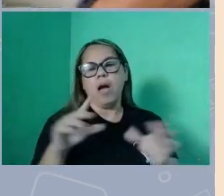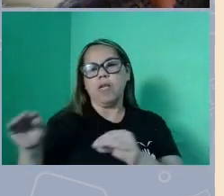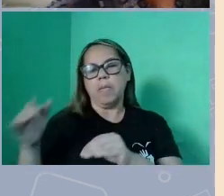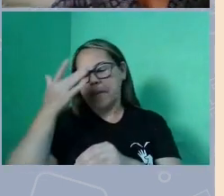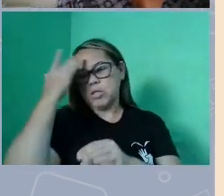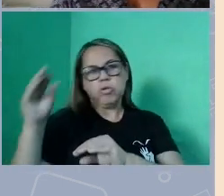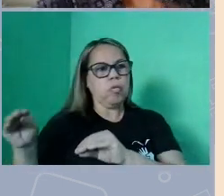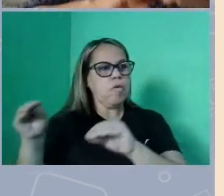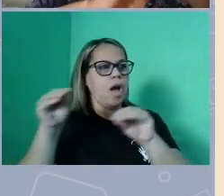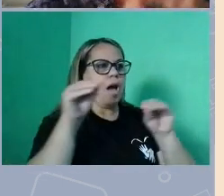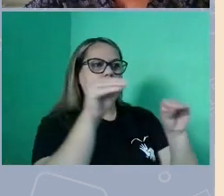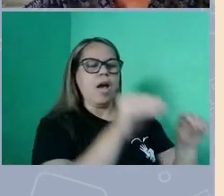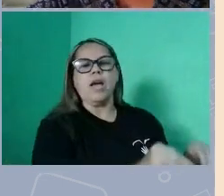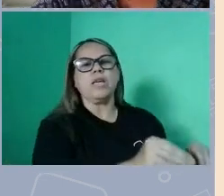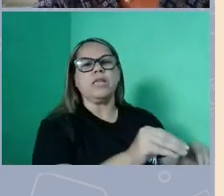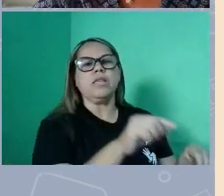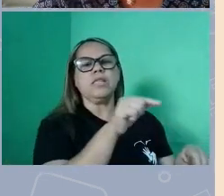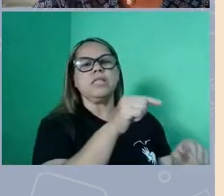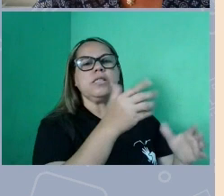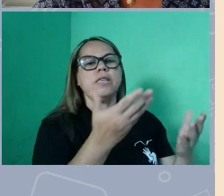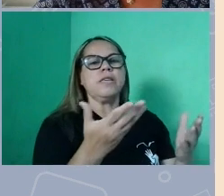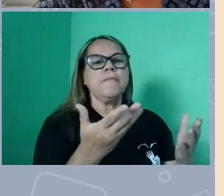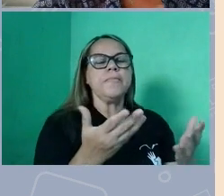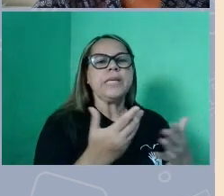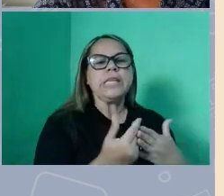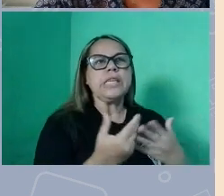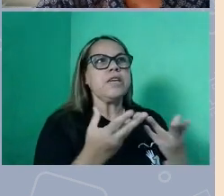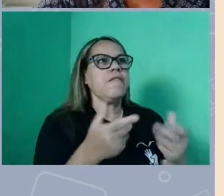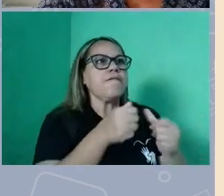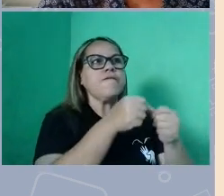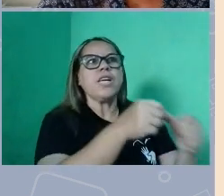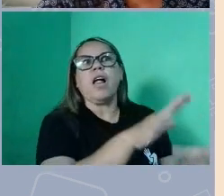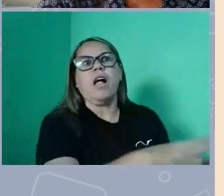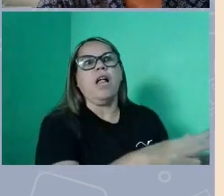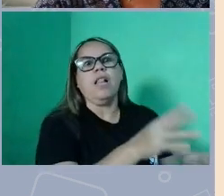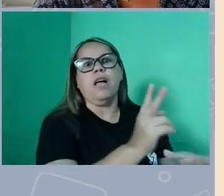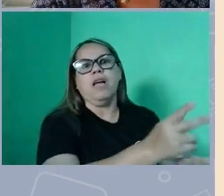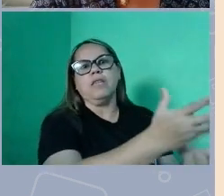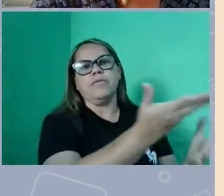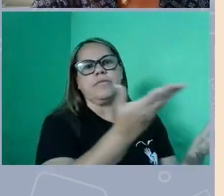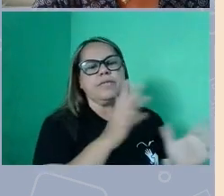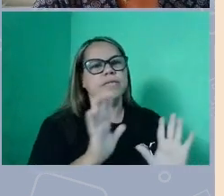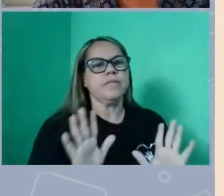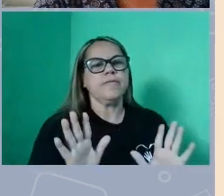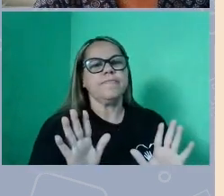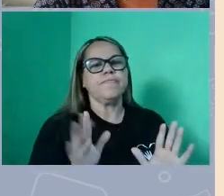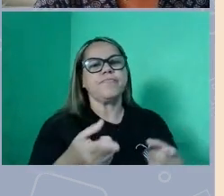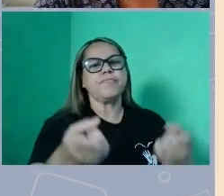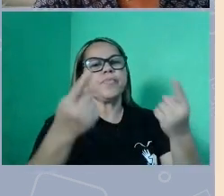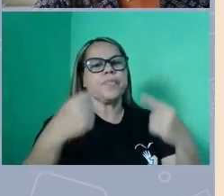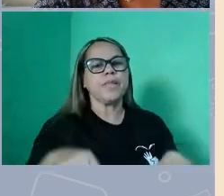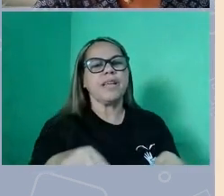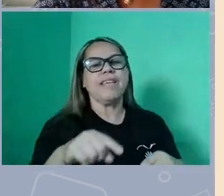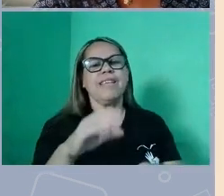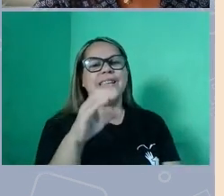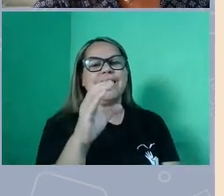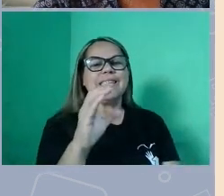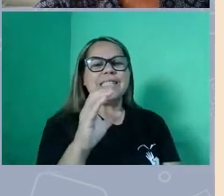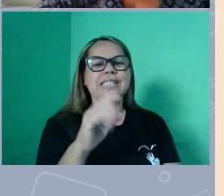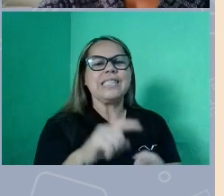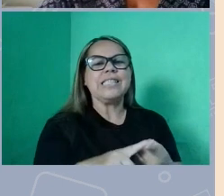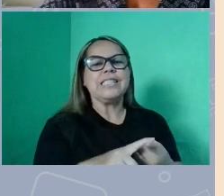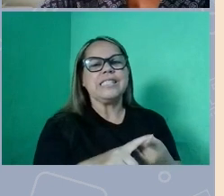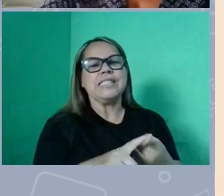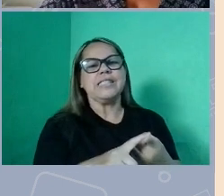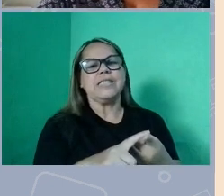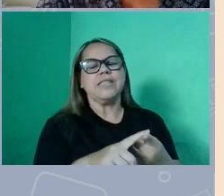local e vai para o outro para ficar lá permanentemente o outro tipo de migração que temos aqui na